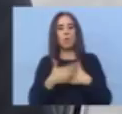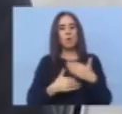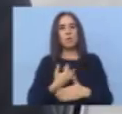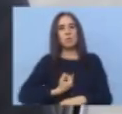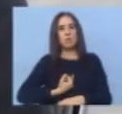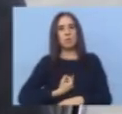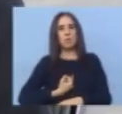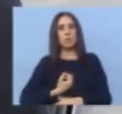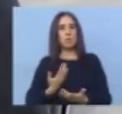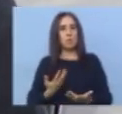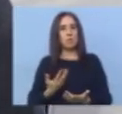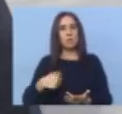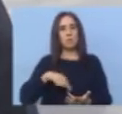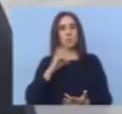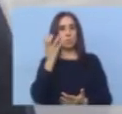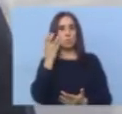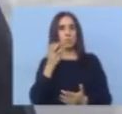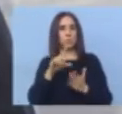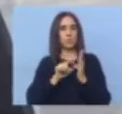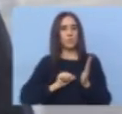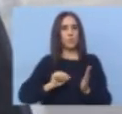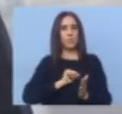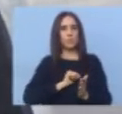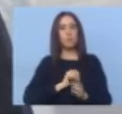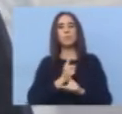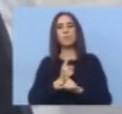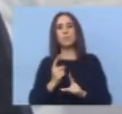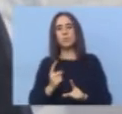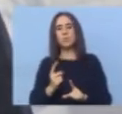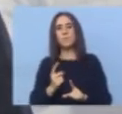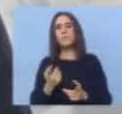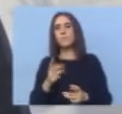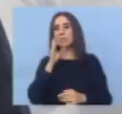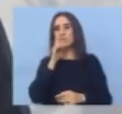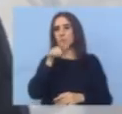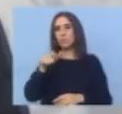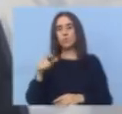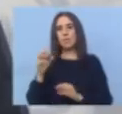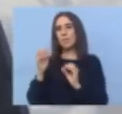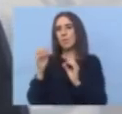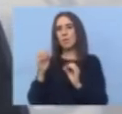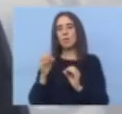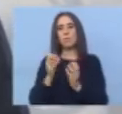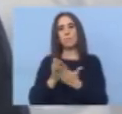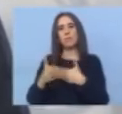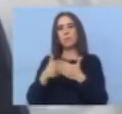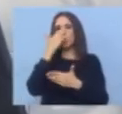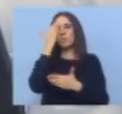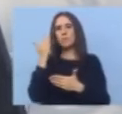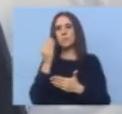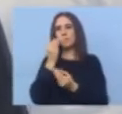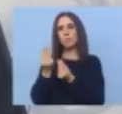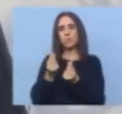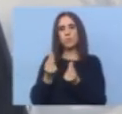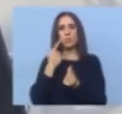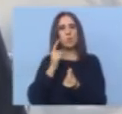identidade da nossa cultura e do nosso projeto, porque se as pessoas nunca fizeram, é difícil manter o mesmo espírito e não